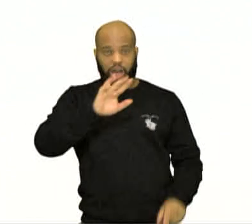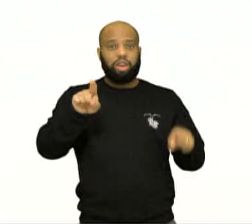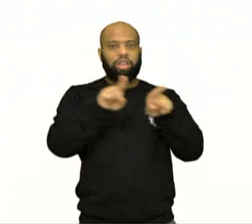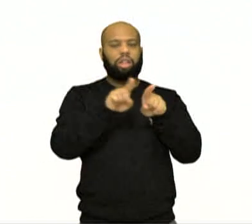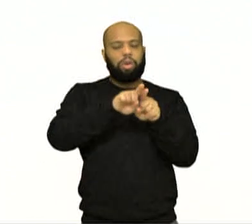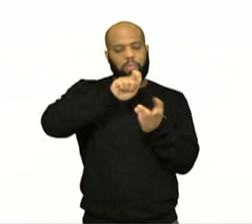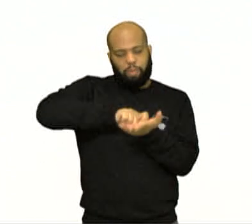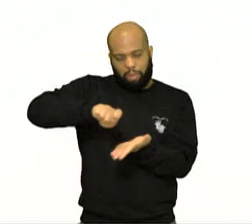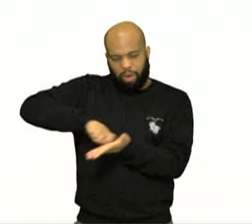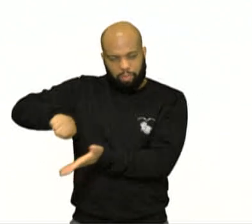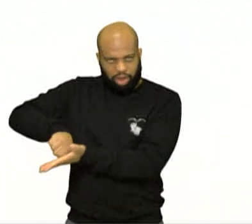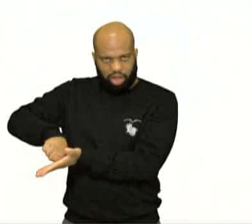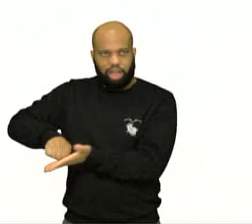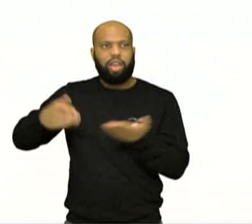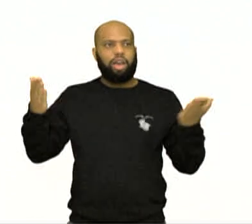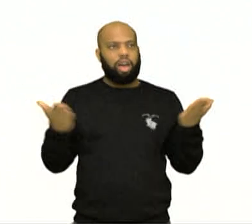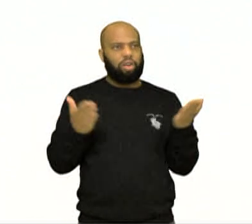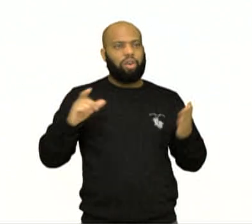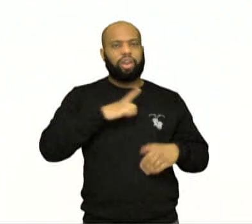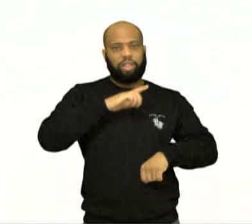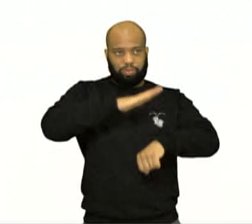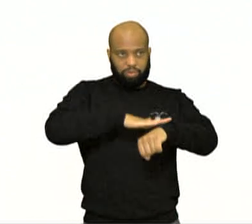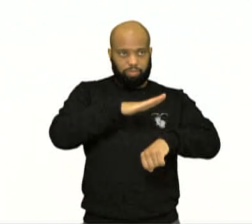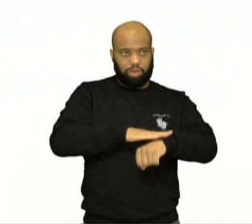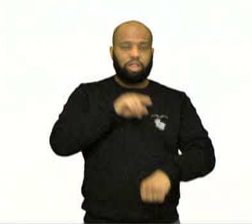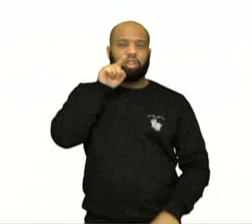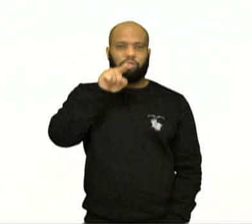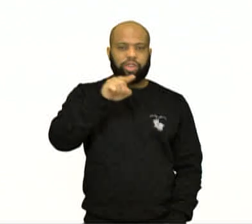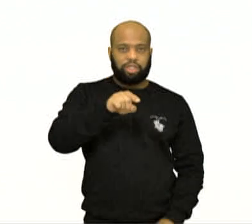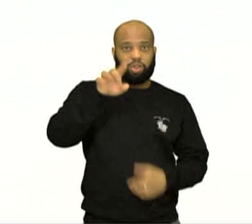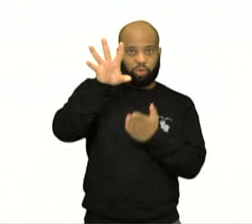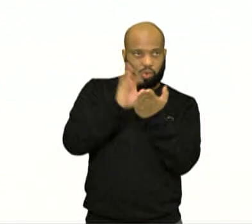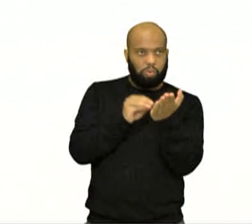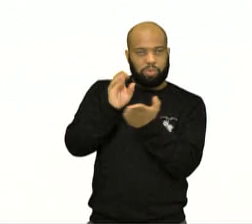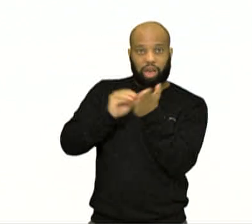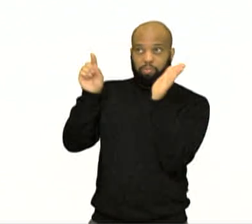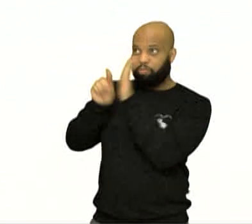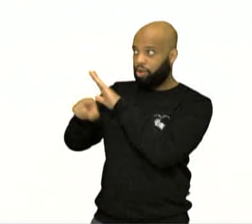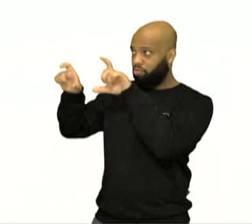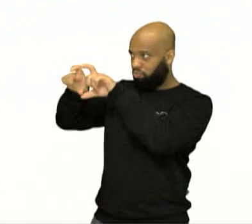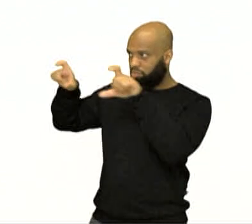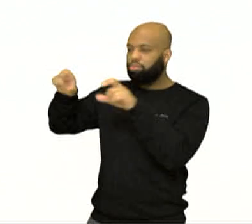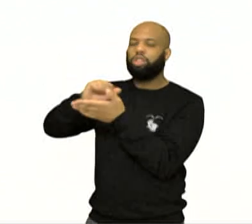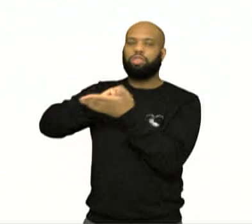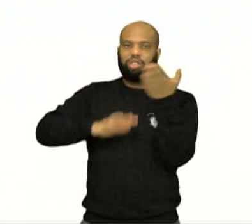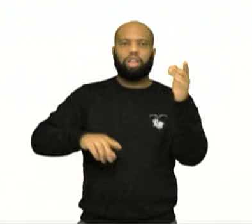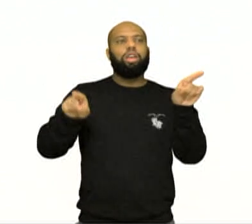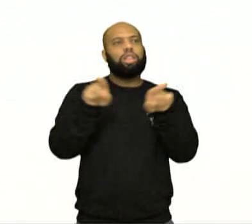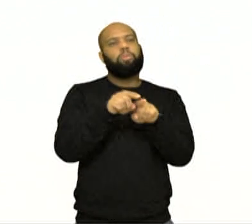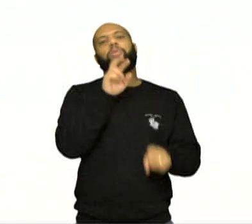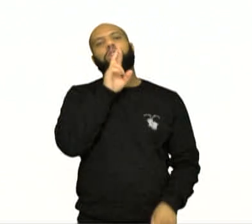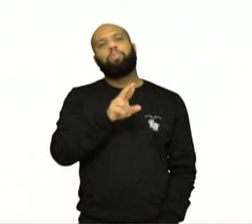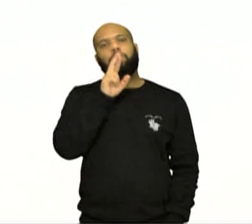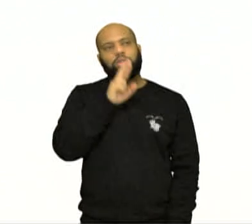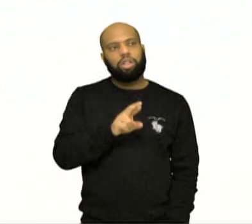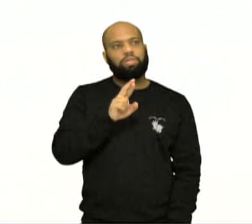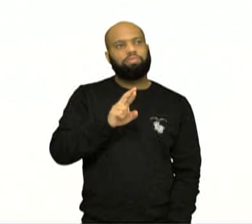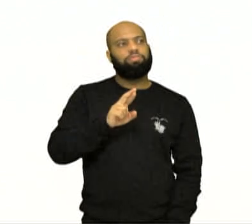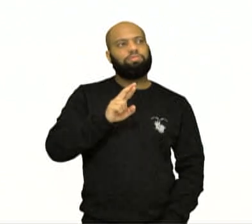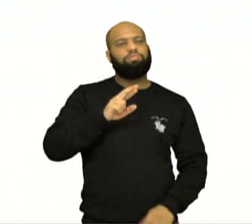você fez. Então agora eu vou dar um tempinho para você copiar o enunciado dessa atividade e você vai deixar